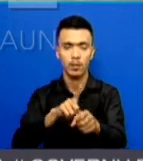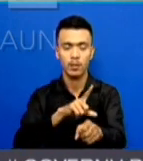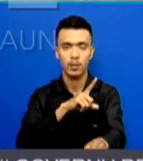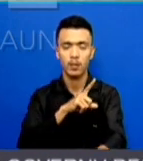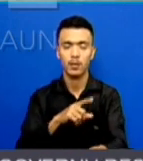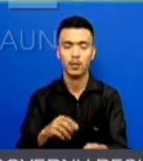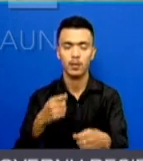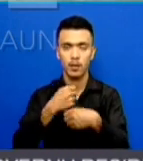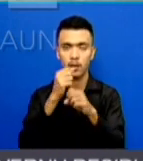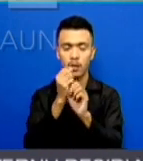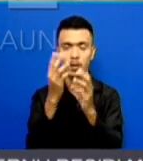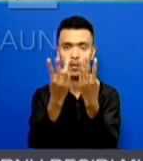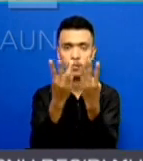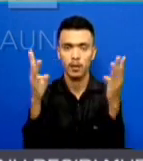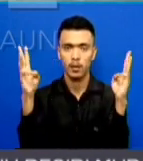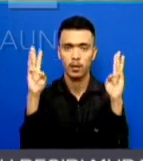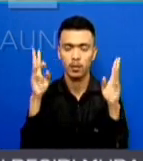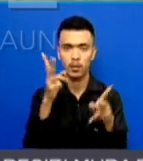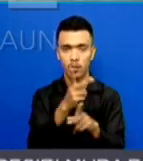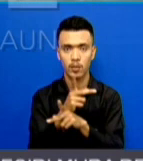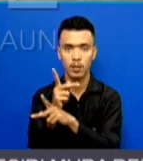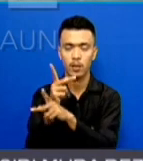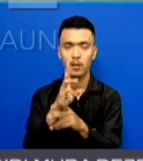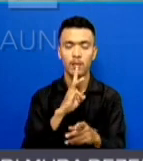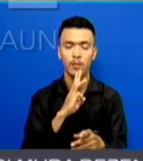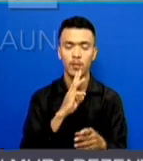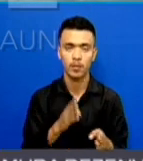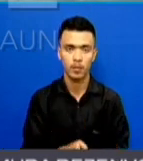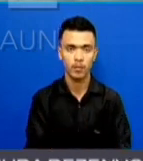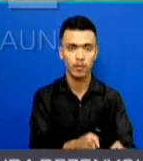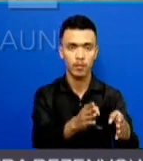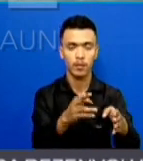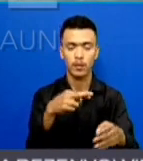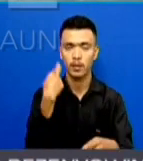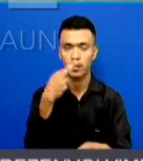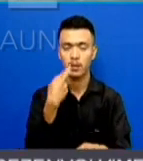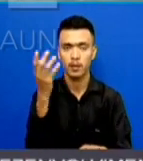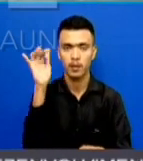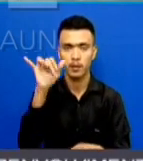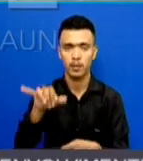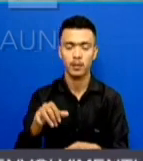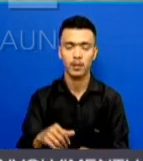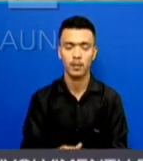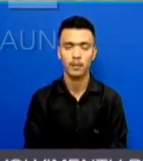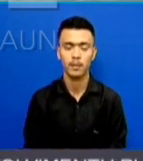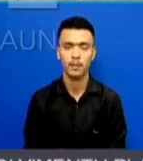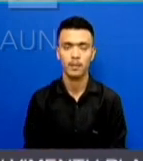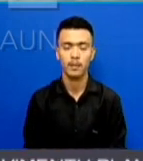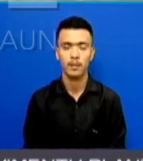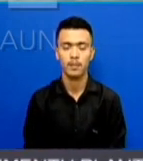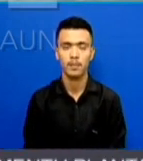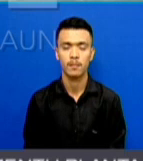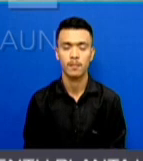bele absorve be, no bele be, canaliza para natar sira, ou nem bele sai opção para governo, para itel bele